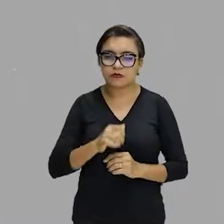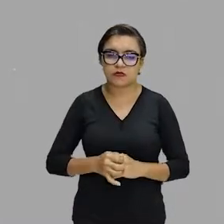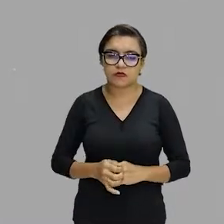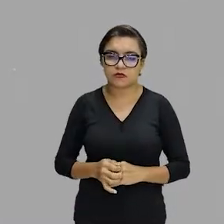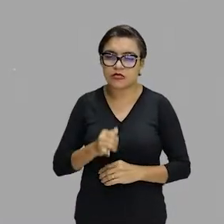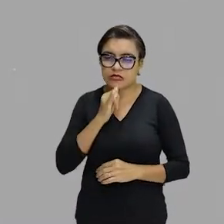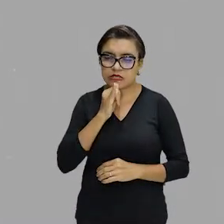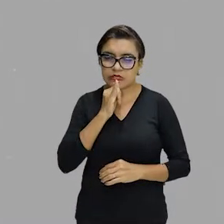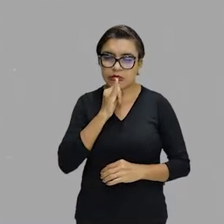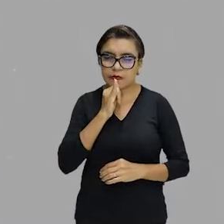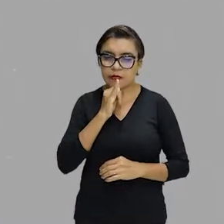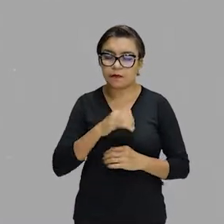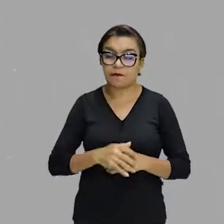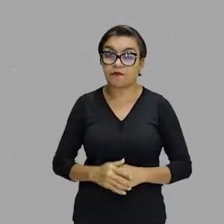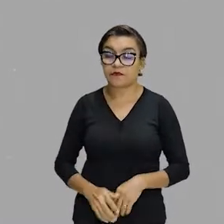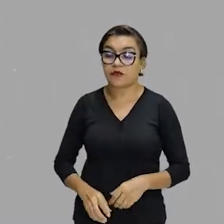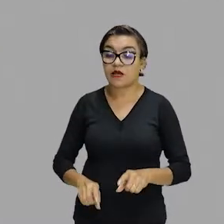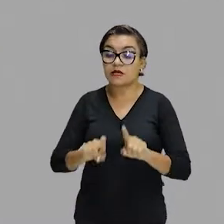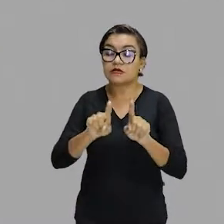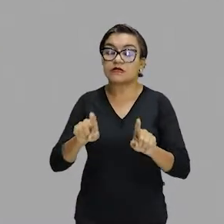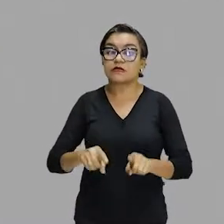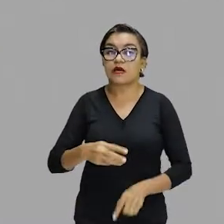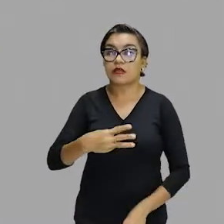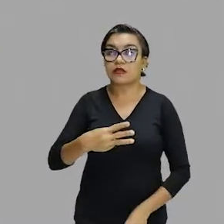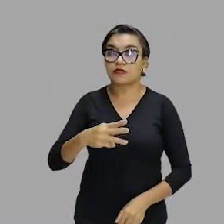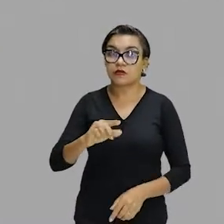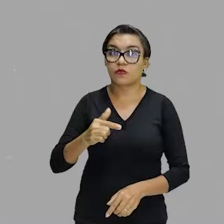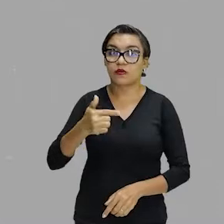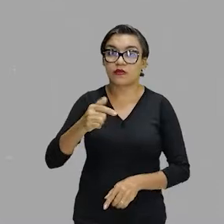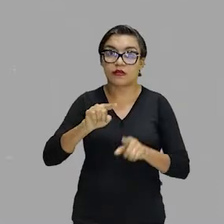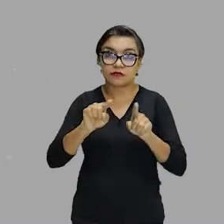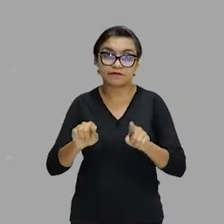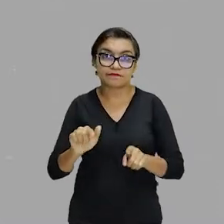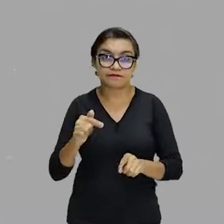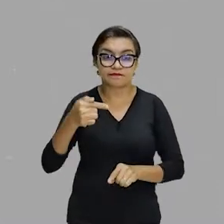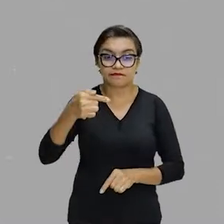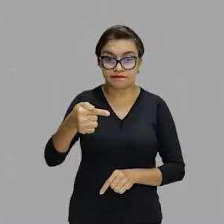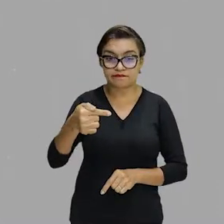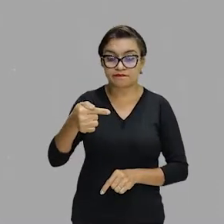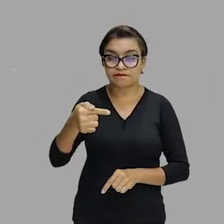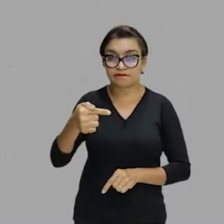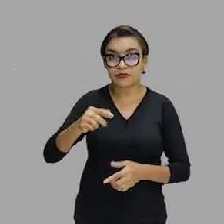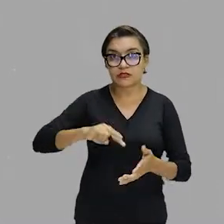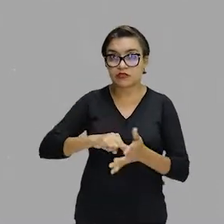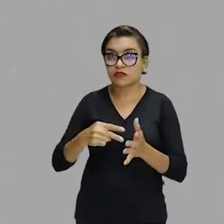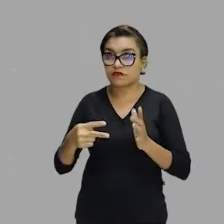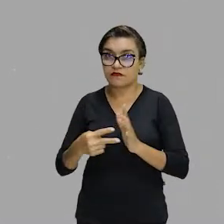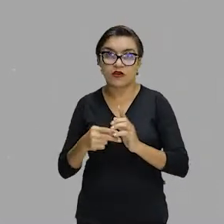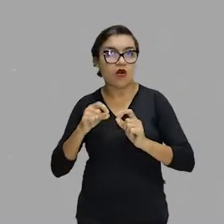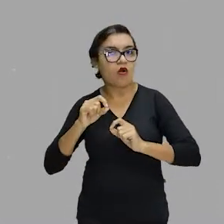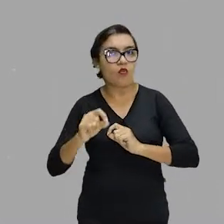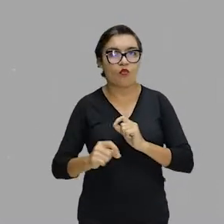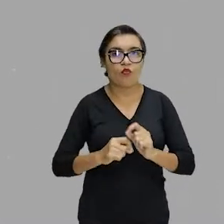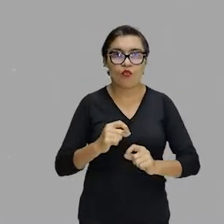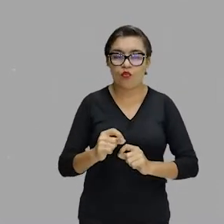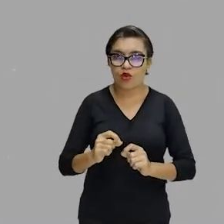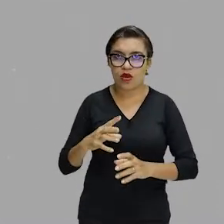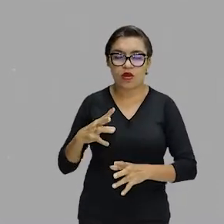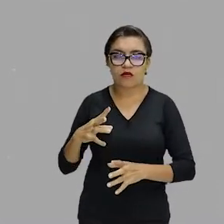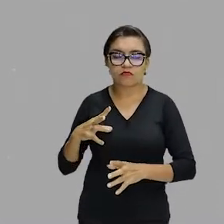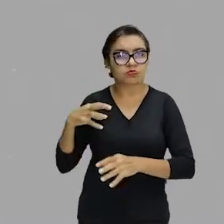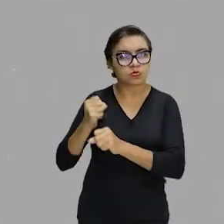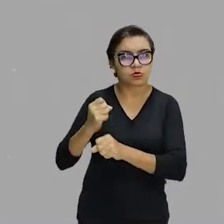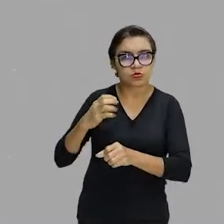ao quadrado elevado à sétima. Significa dizer que o total de